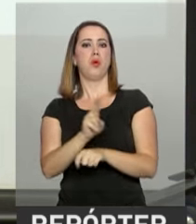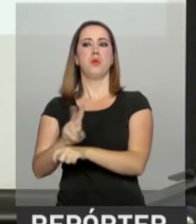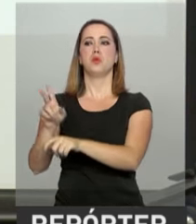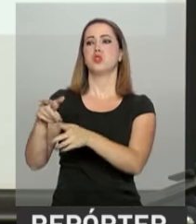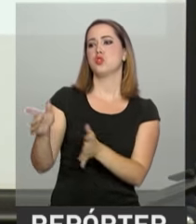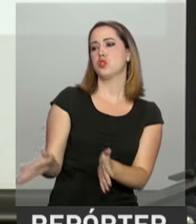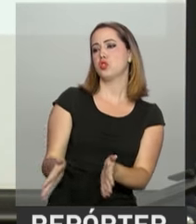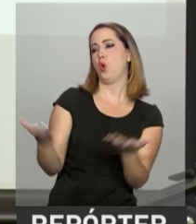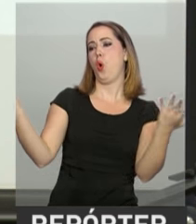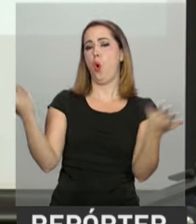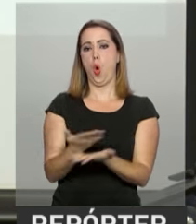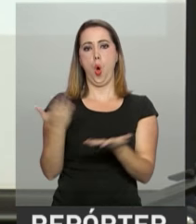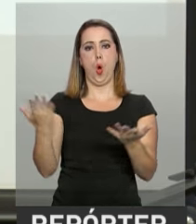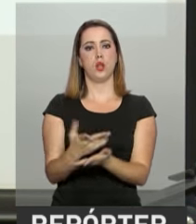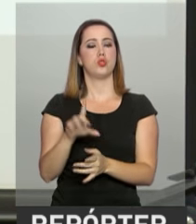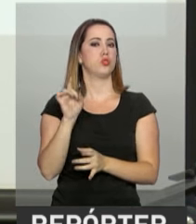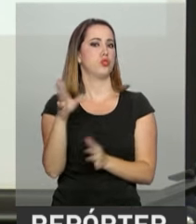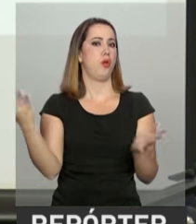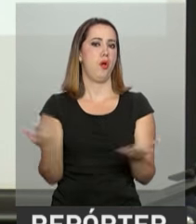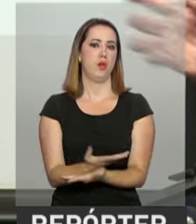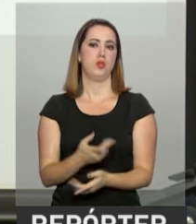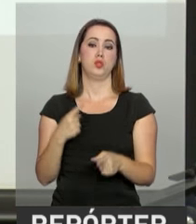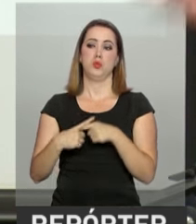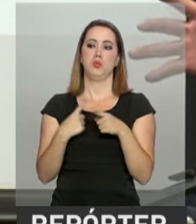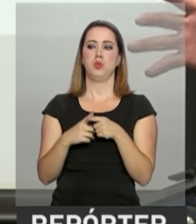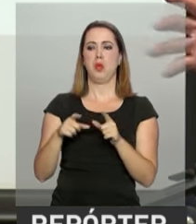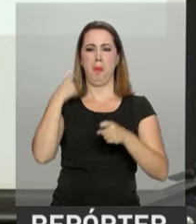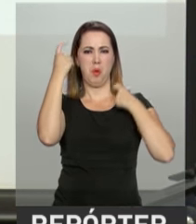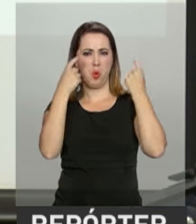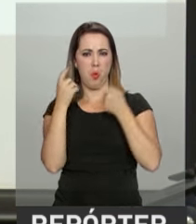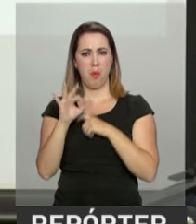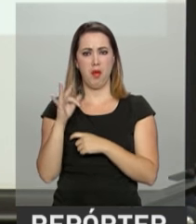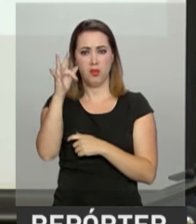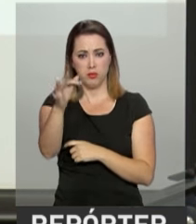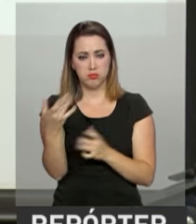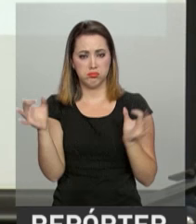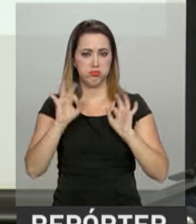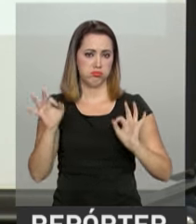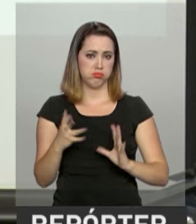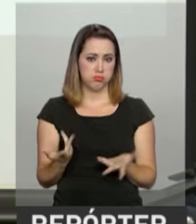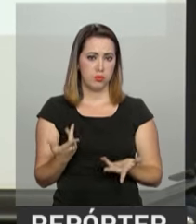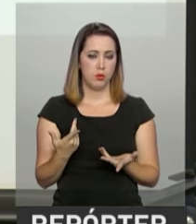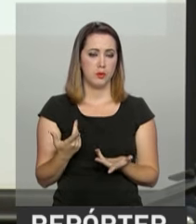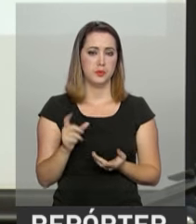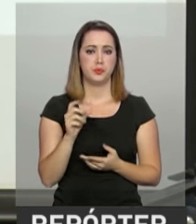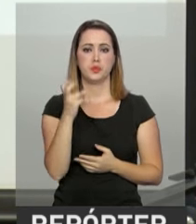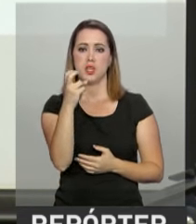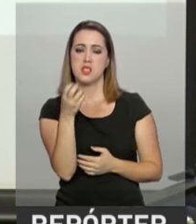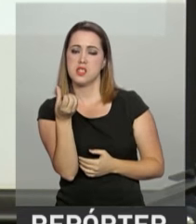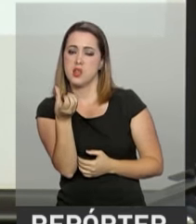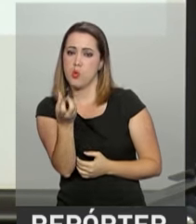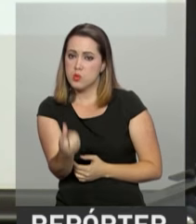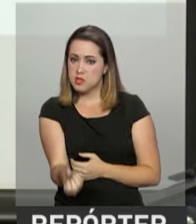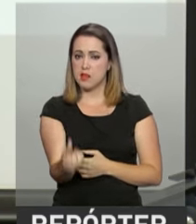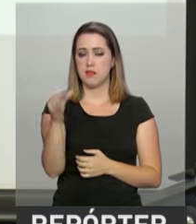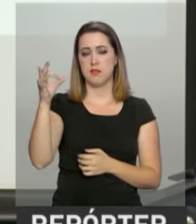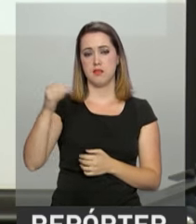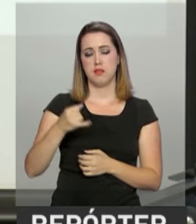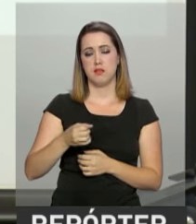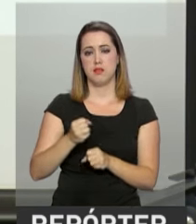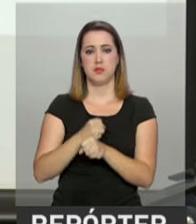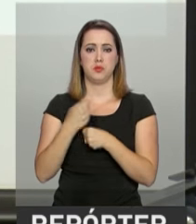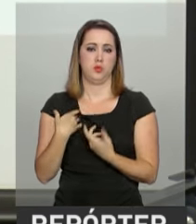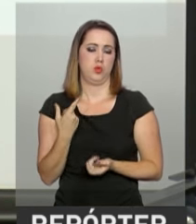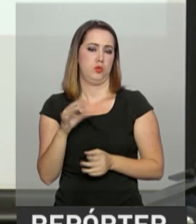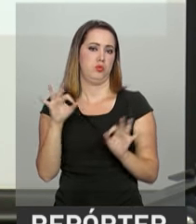proteger aqueles que hoje recebem, porque eu não estou preocupado com aqueles que não receberão daqui a 5, 6 anos, porque eu não estarei mais no